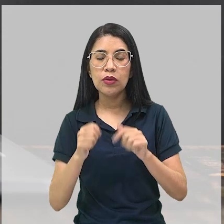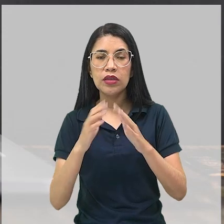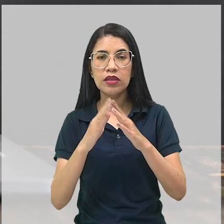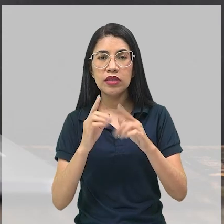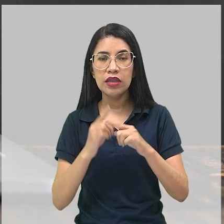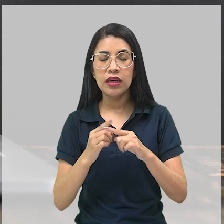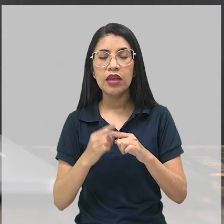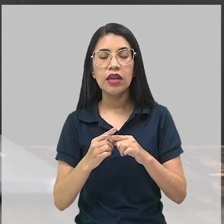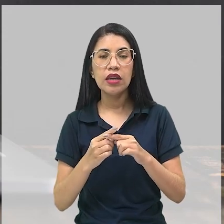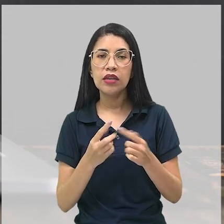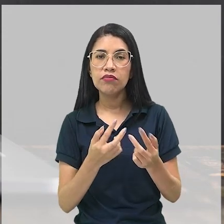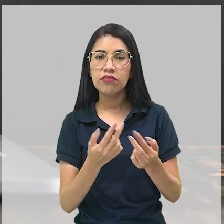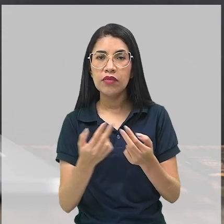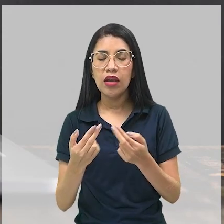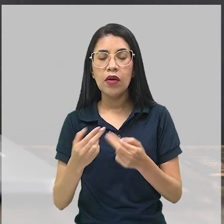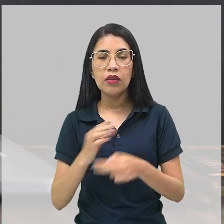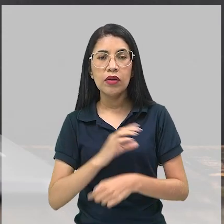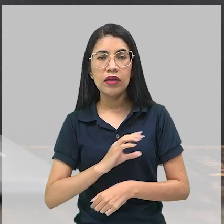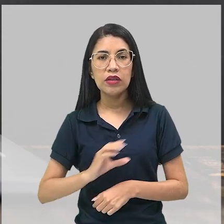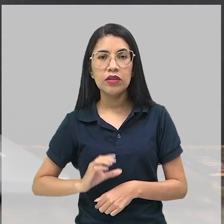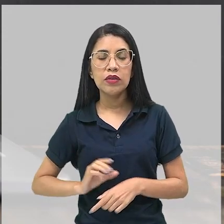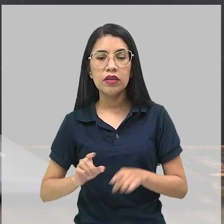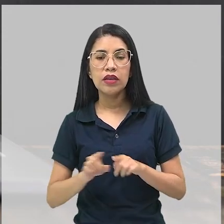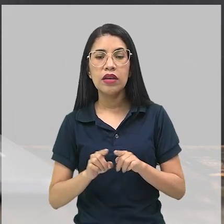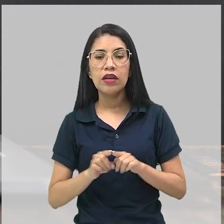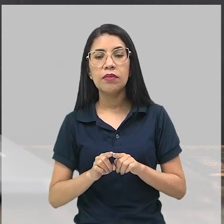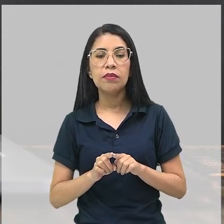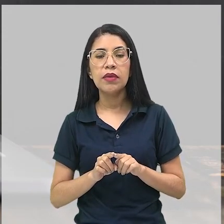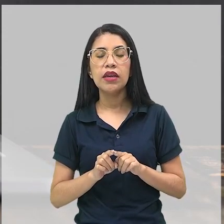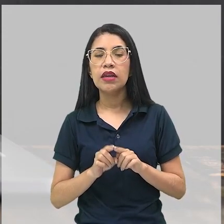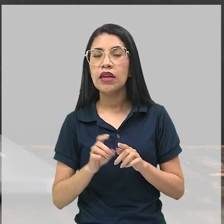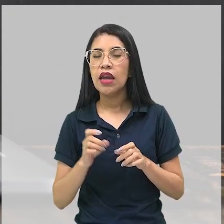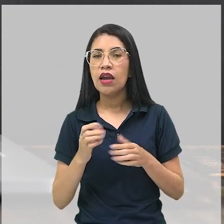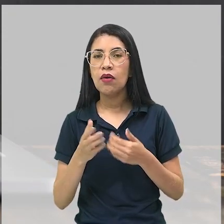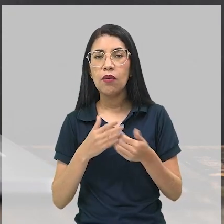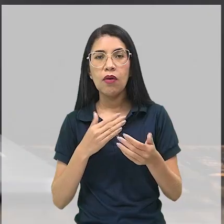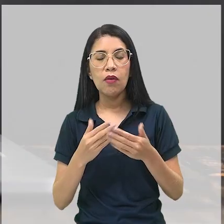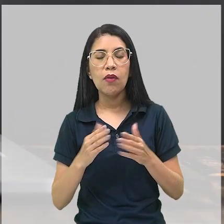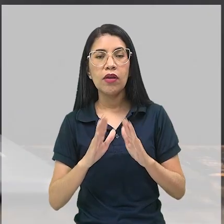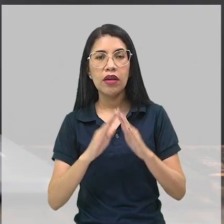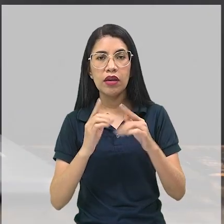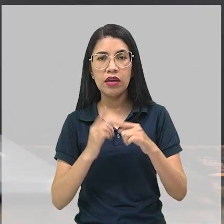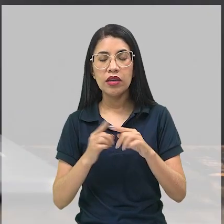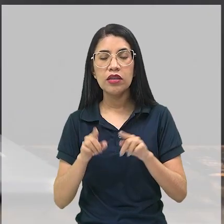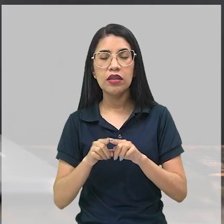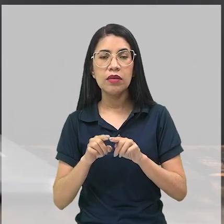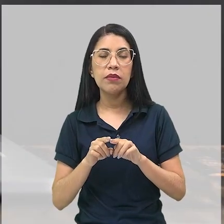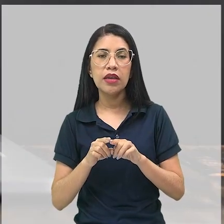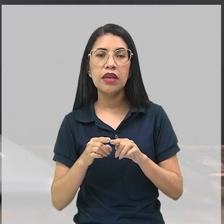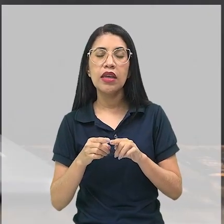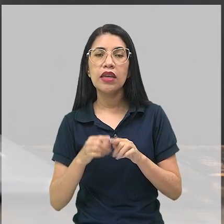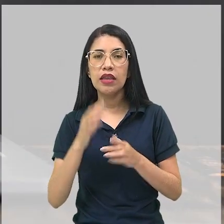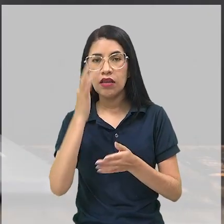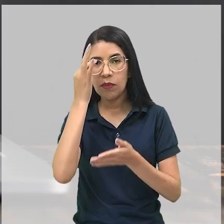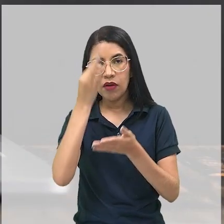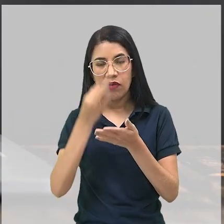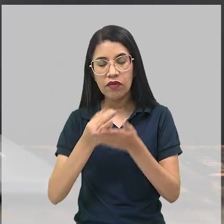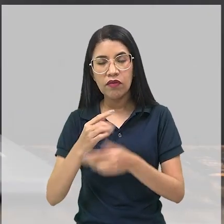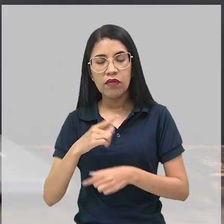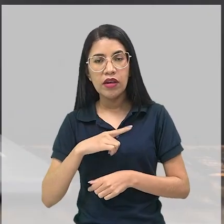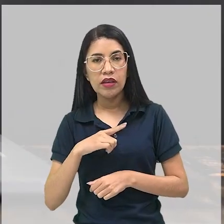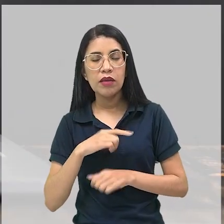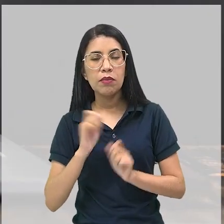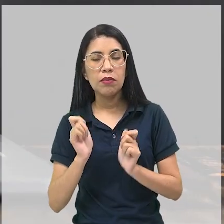comum, que cristãs, e independente de ser cristãs, todas as igrejas que professam uma fé